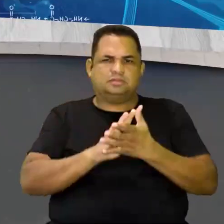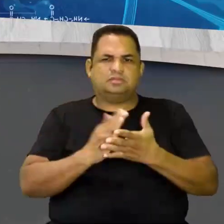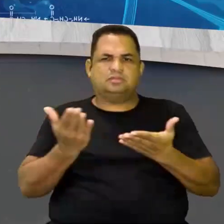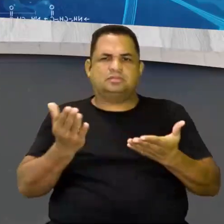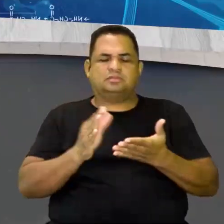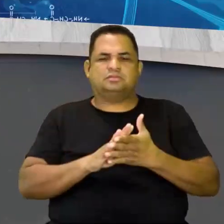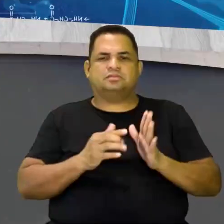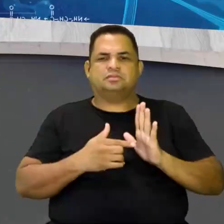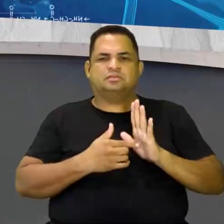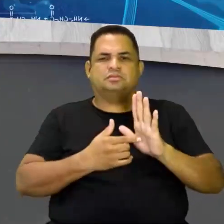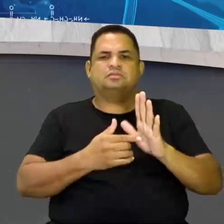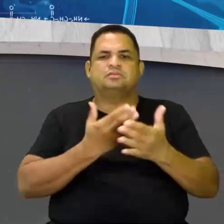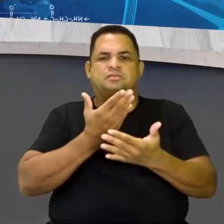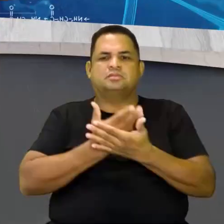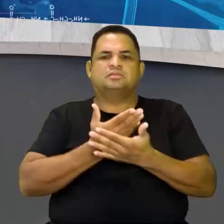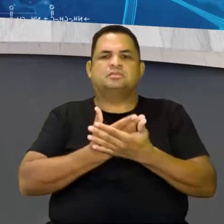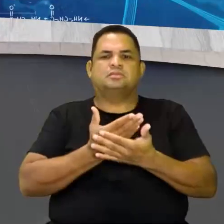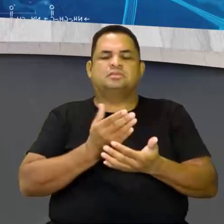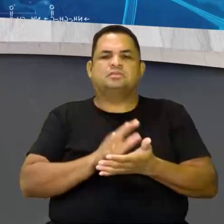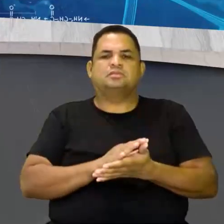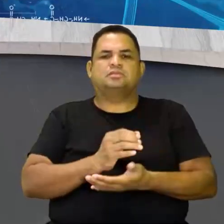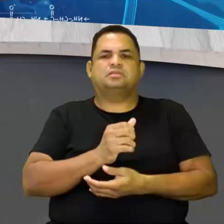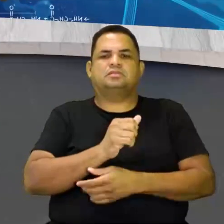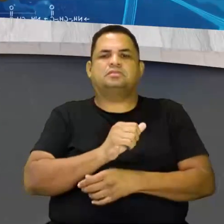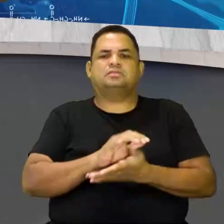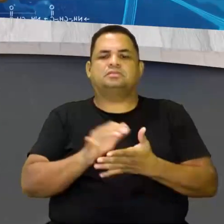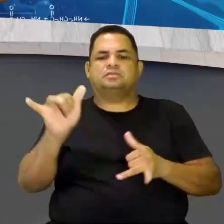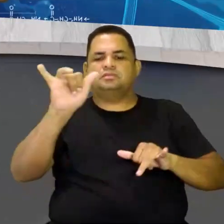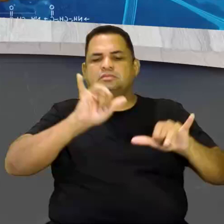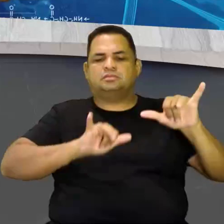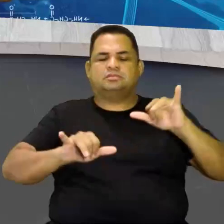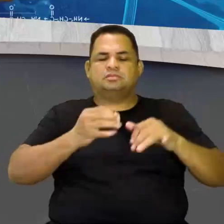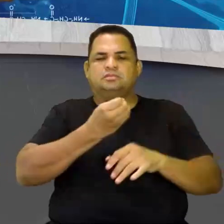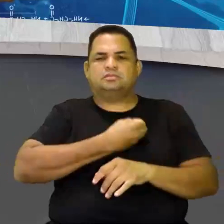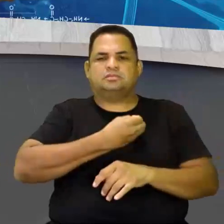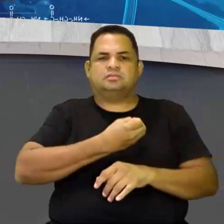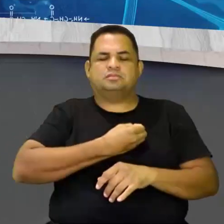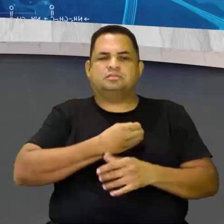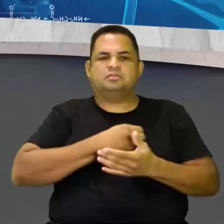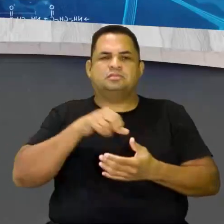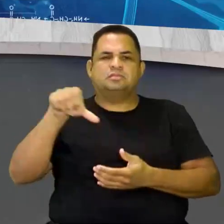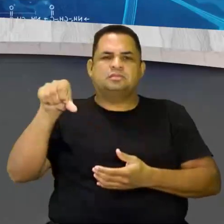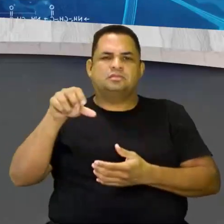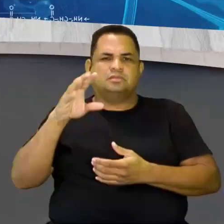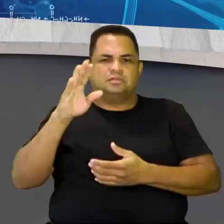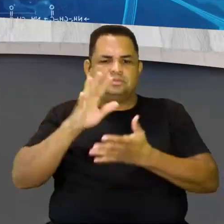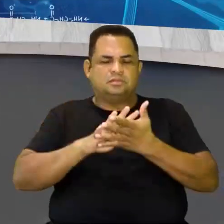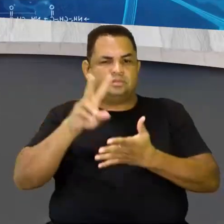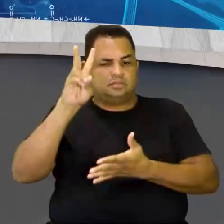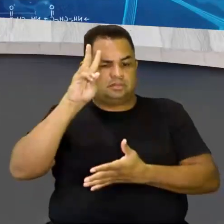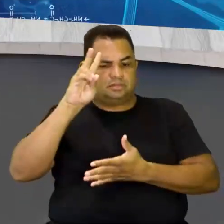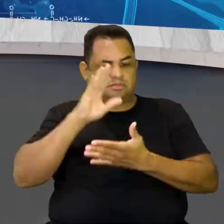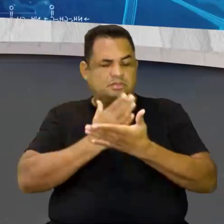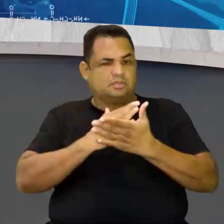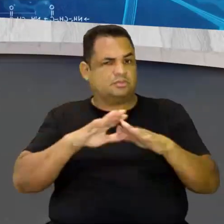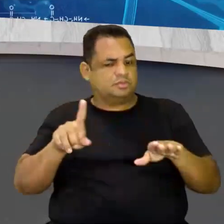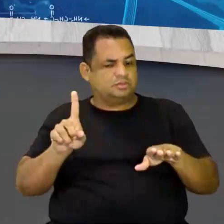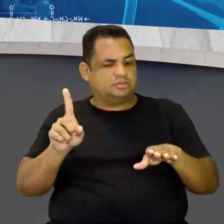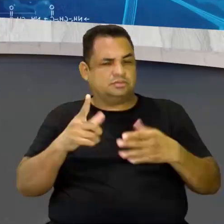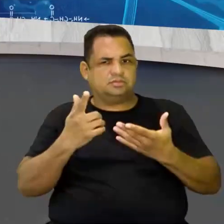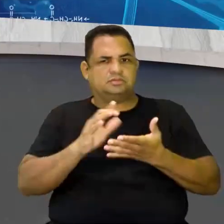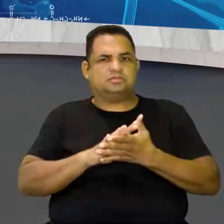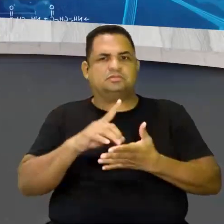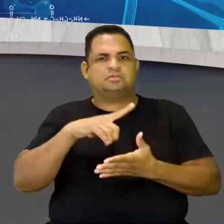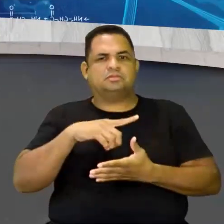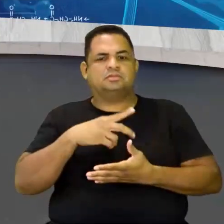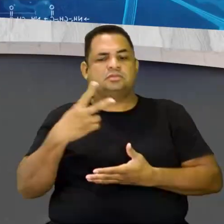que apresentamos nessa aula de Química, que é a aula número 9, ok? Certo, e lembrando que a nossa aula não está acabando não, né? A gente ainda